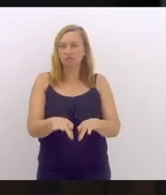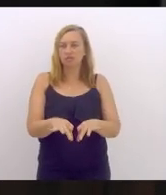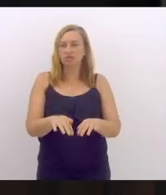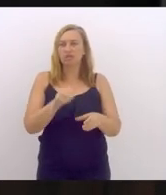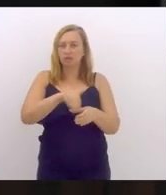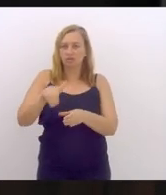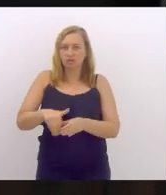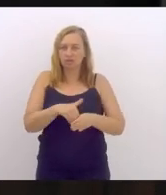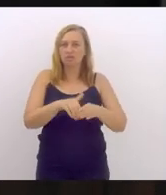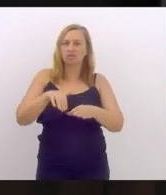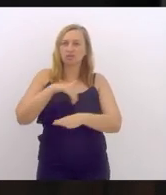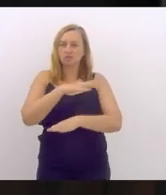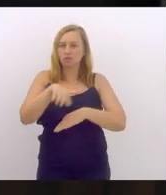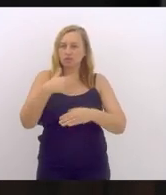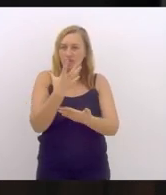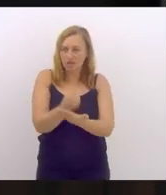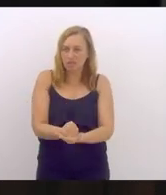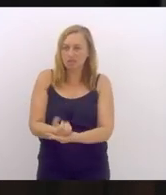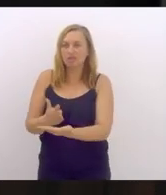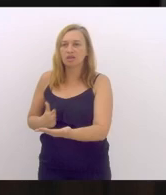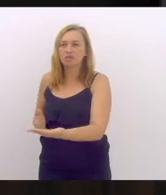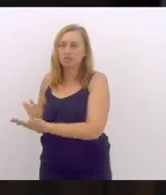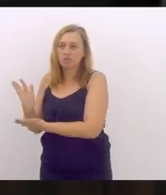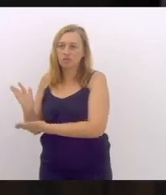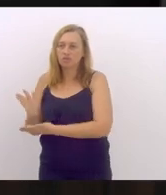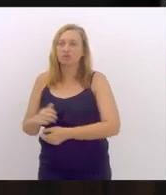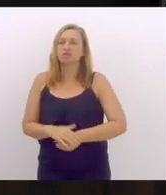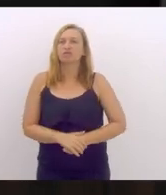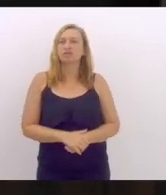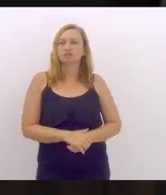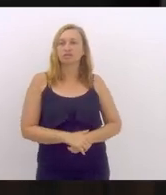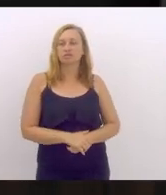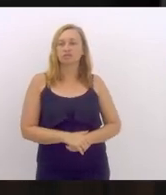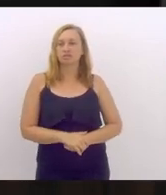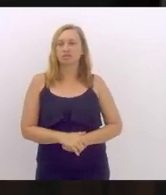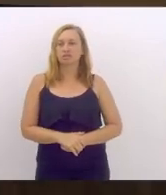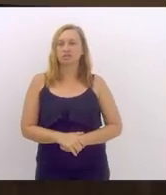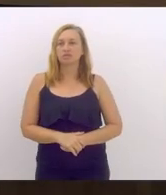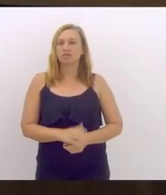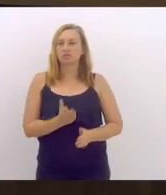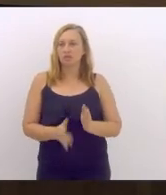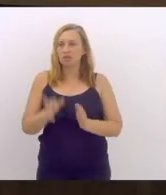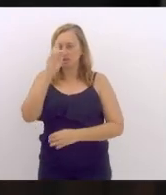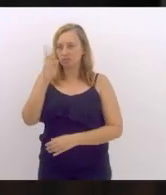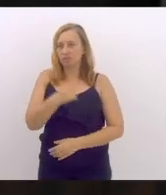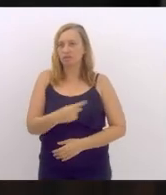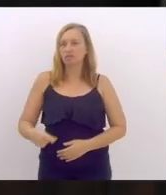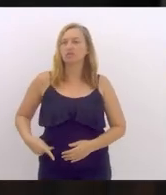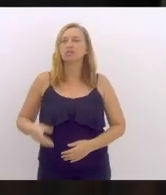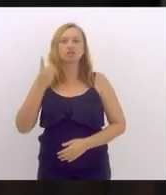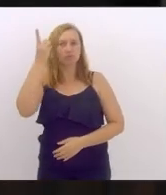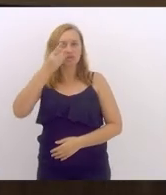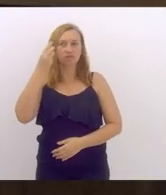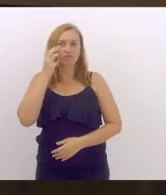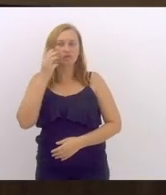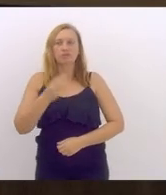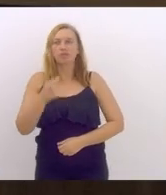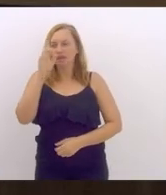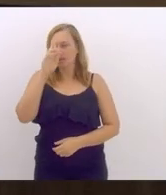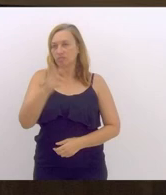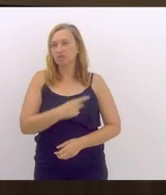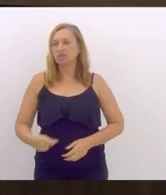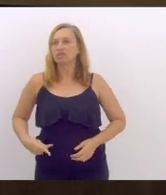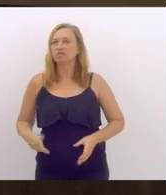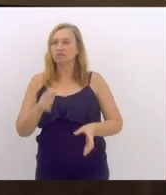em votação aprovado é a promulgação questão de ordem Presidente vamos